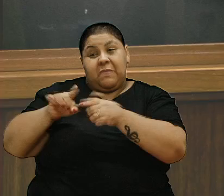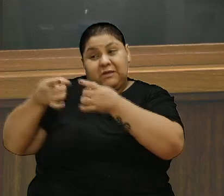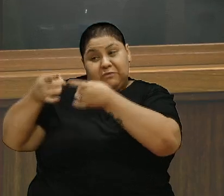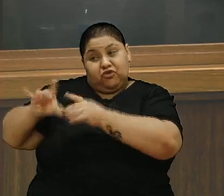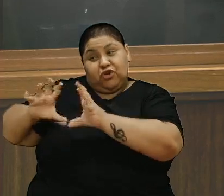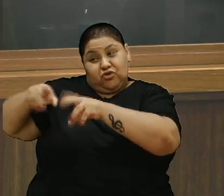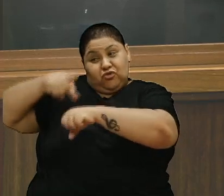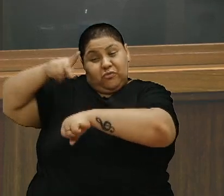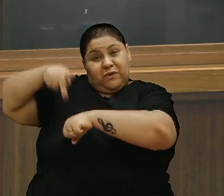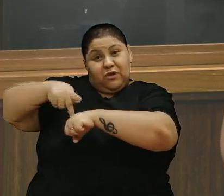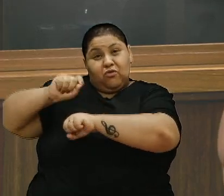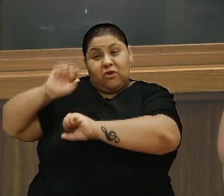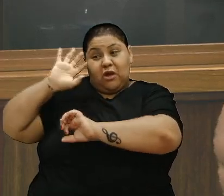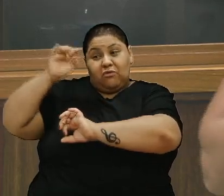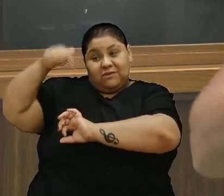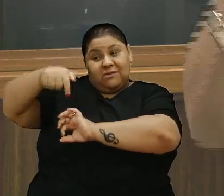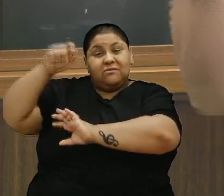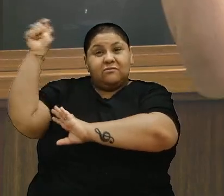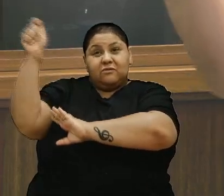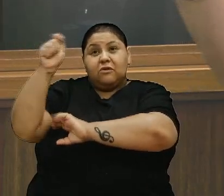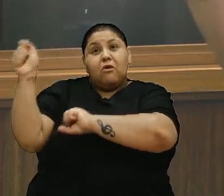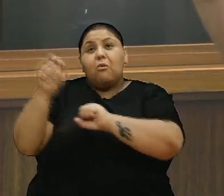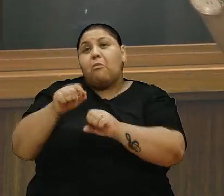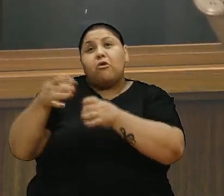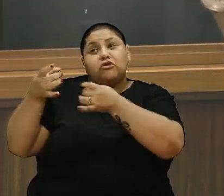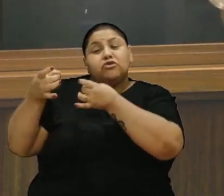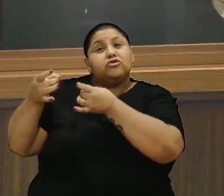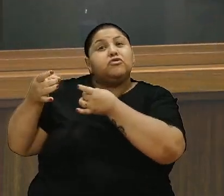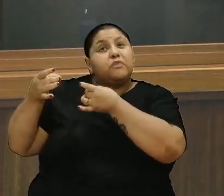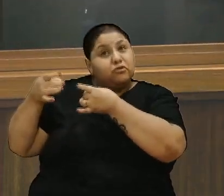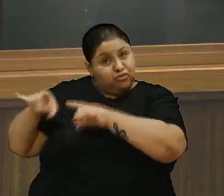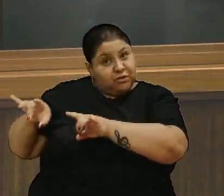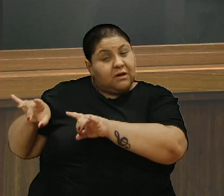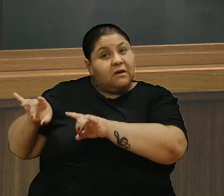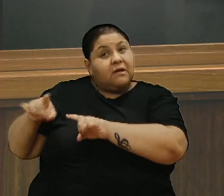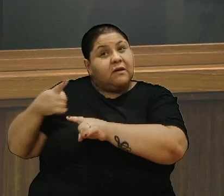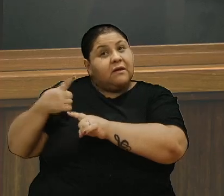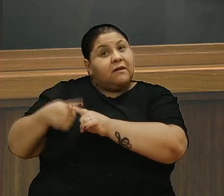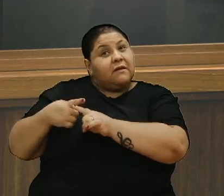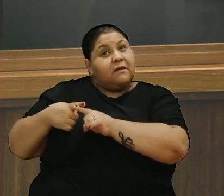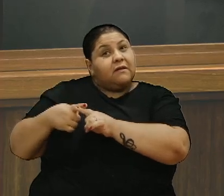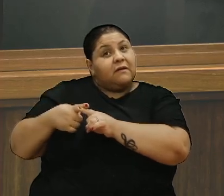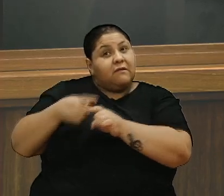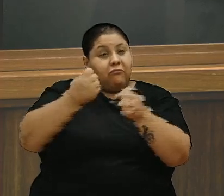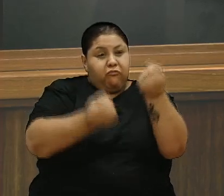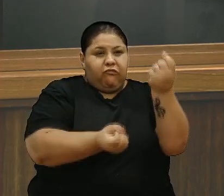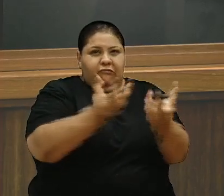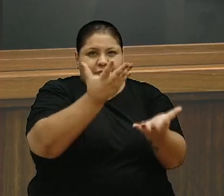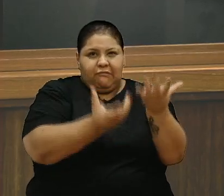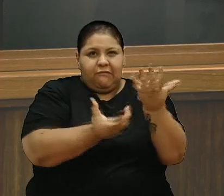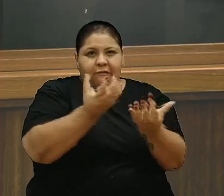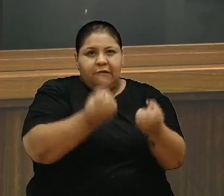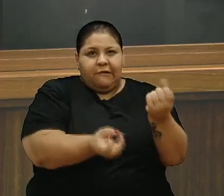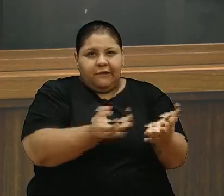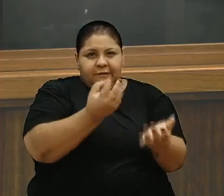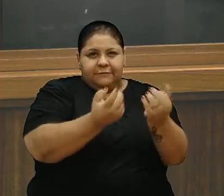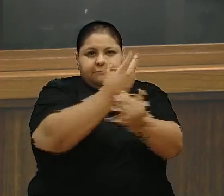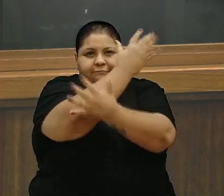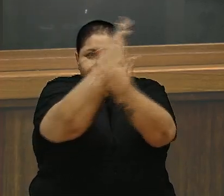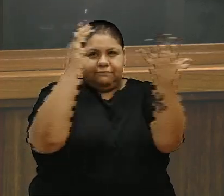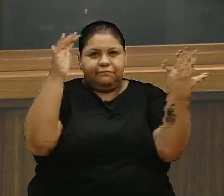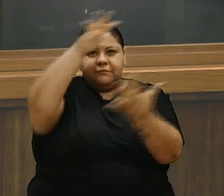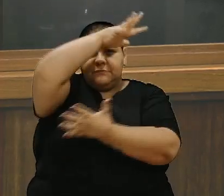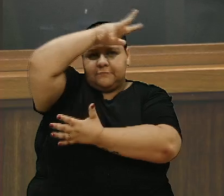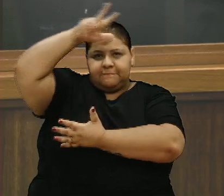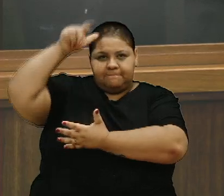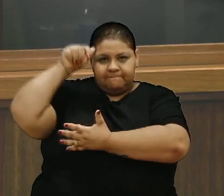o que aconteceu aqui no Rio Grande do Sul pode ter sido frutos disso também, de tu acabar com os biomas nacional. Quando